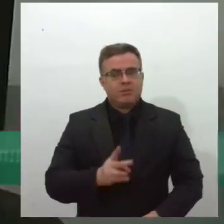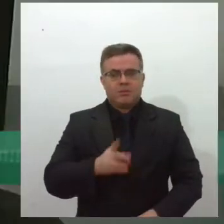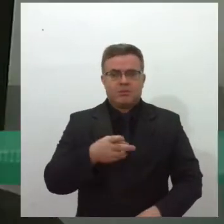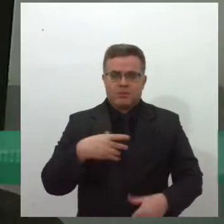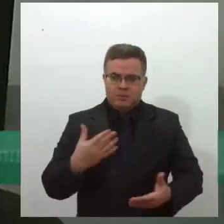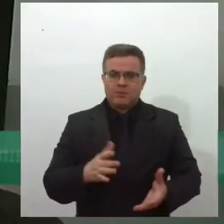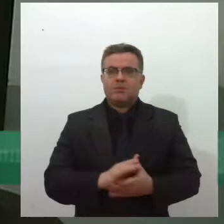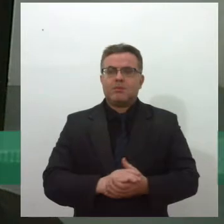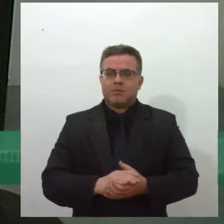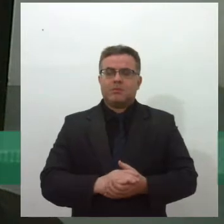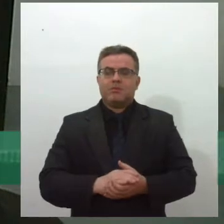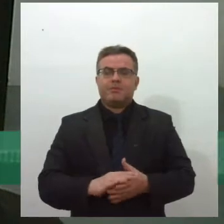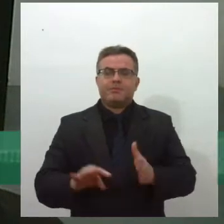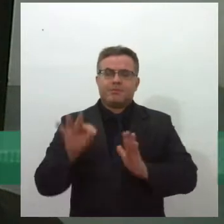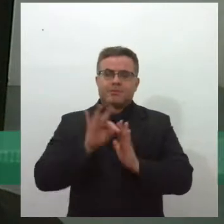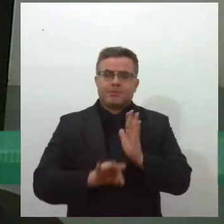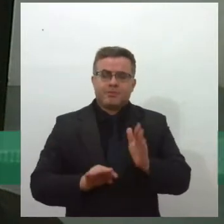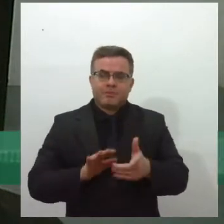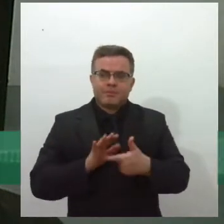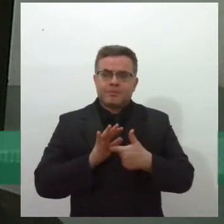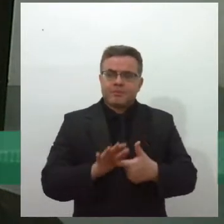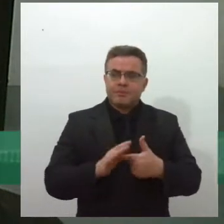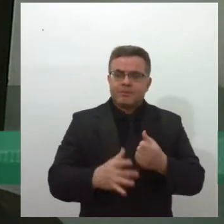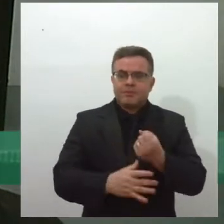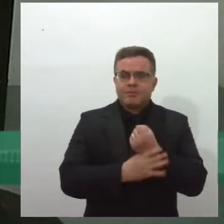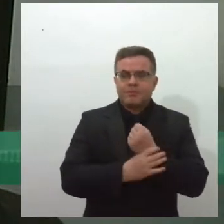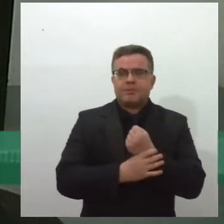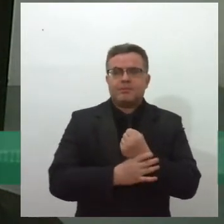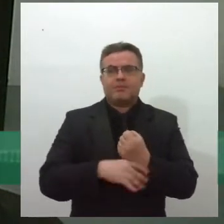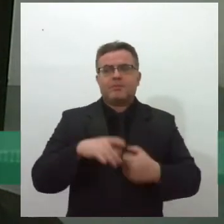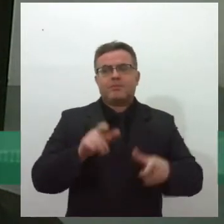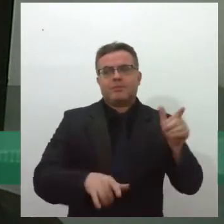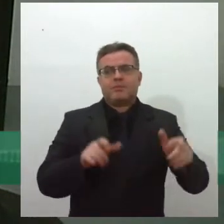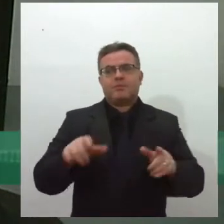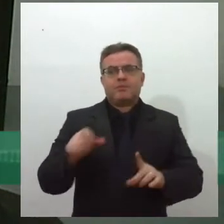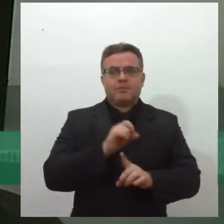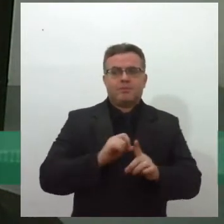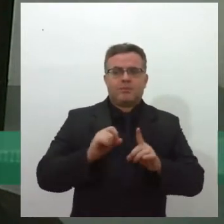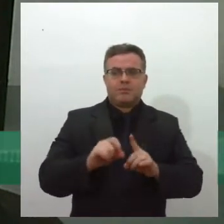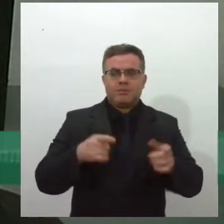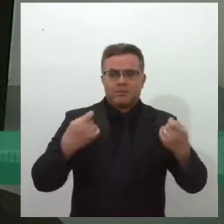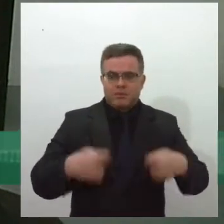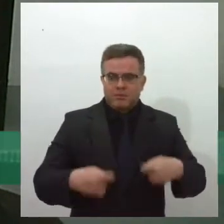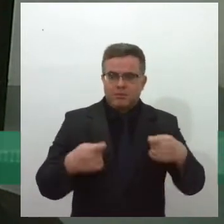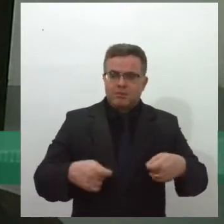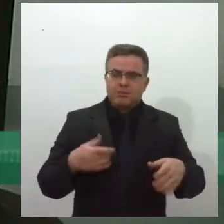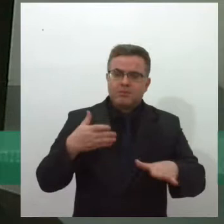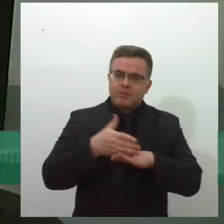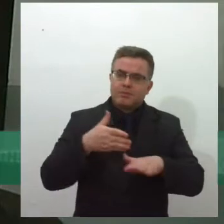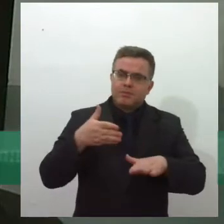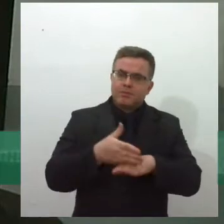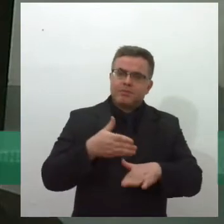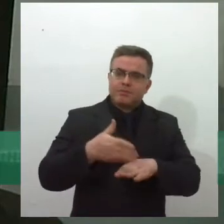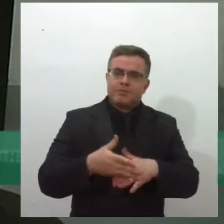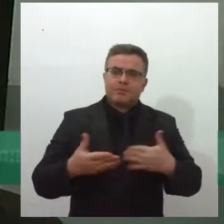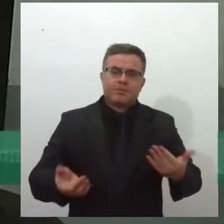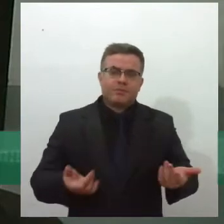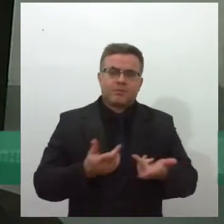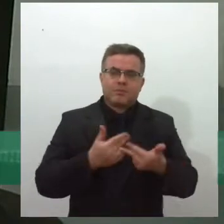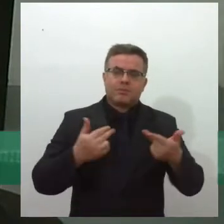texto do PL, né, também isenta aí os segurados da Previdência Social e carência para acessar benefícios